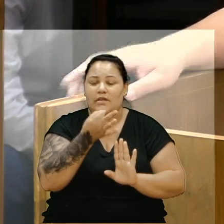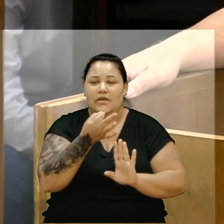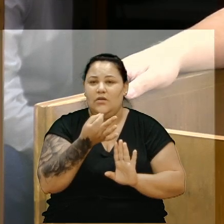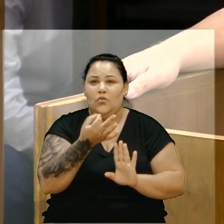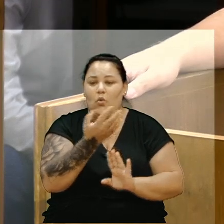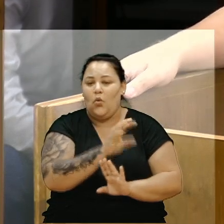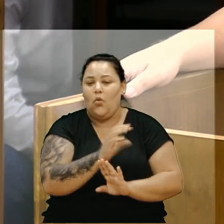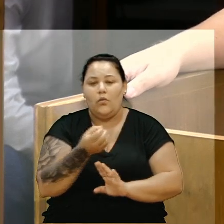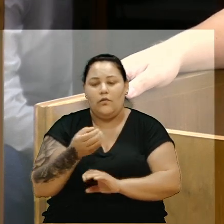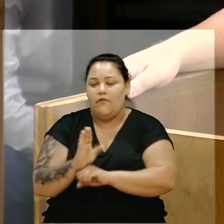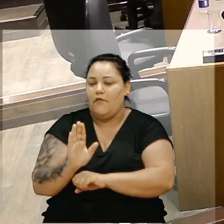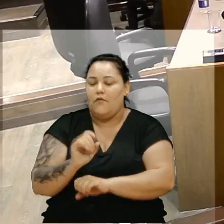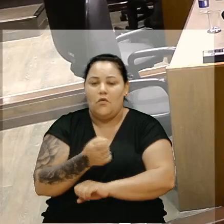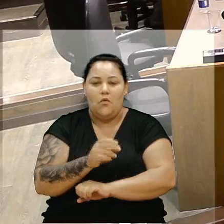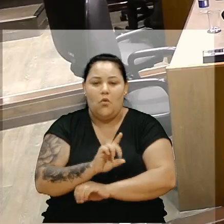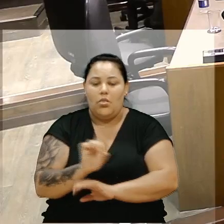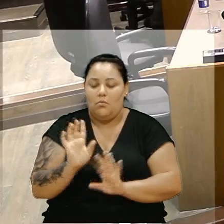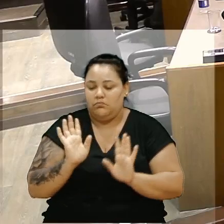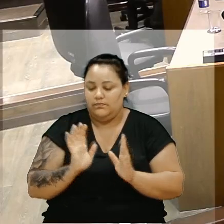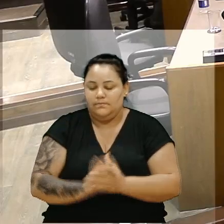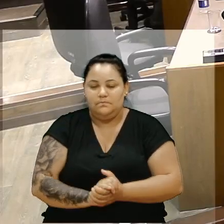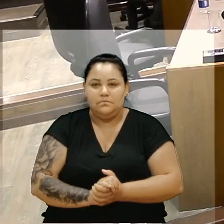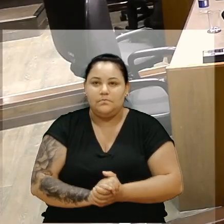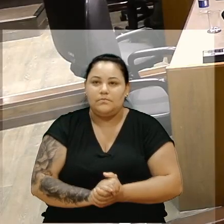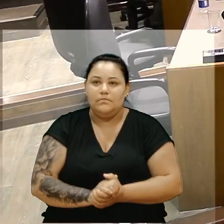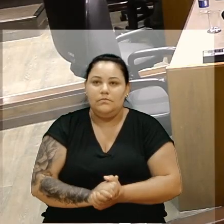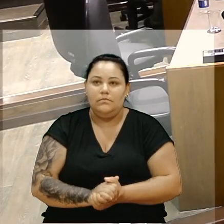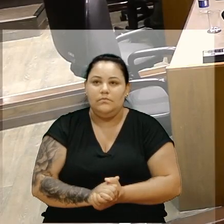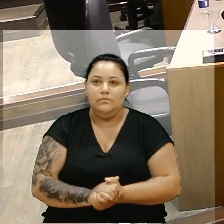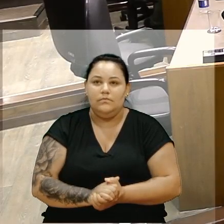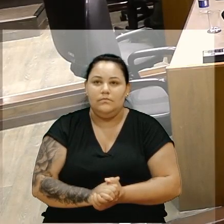Por favor, vereador. Concede a parte, vereador.